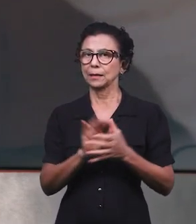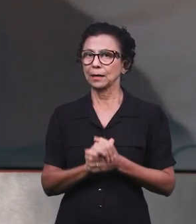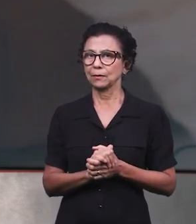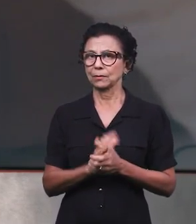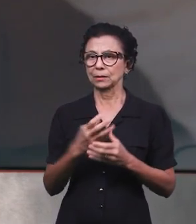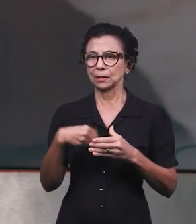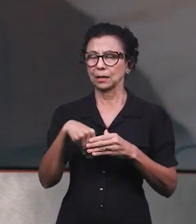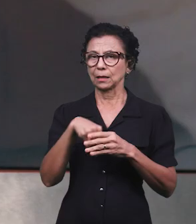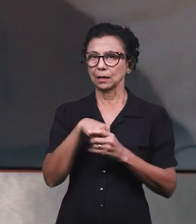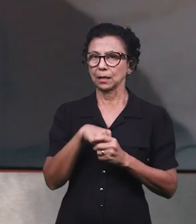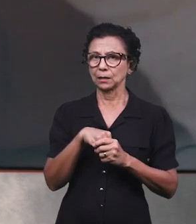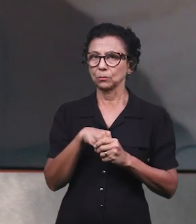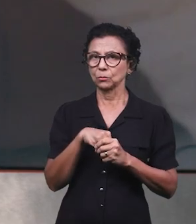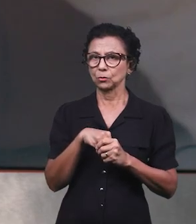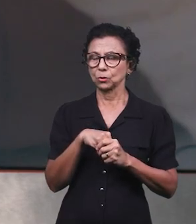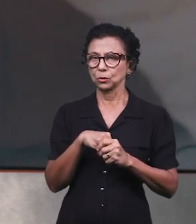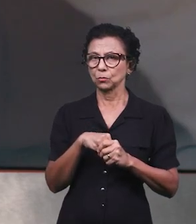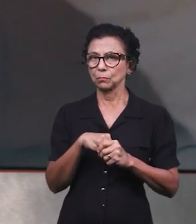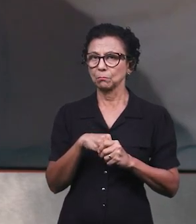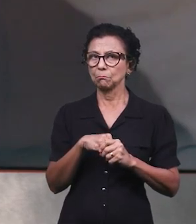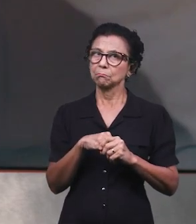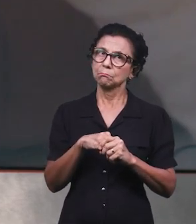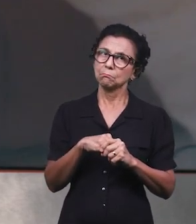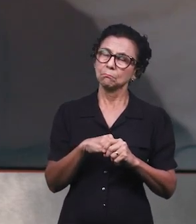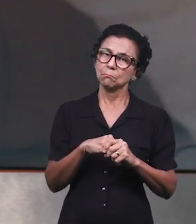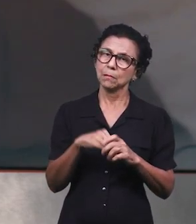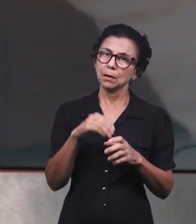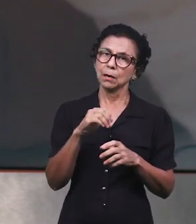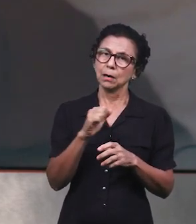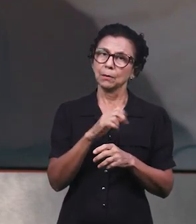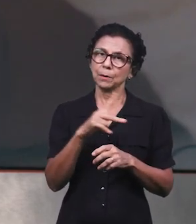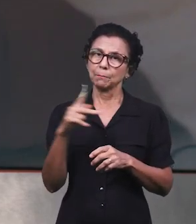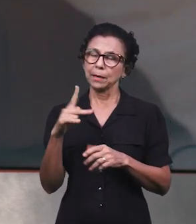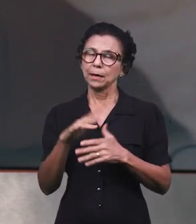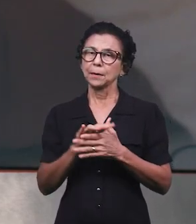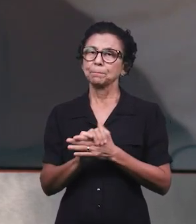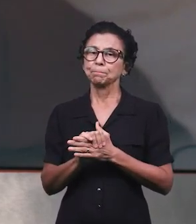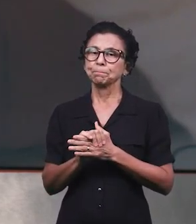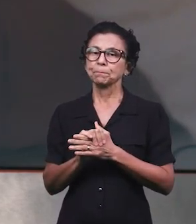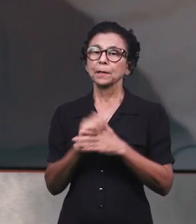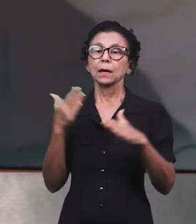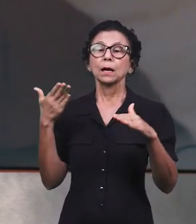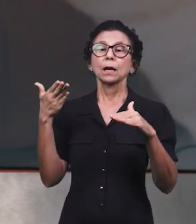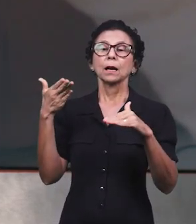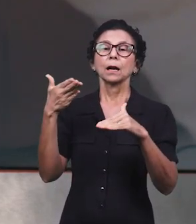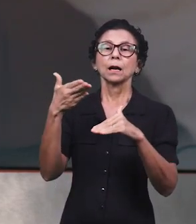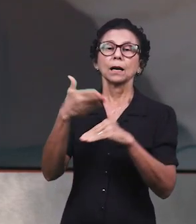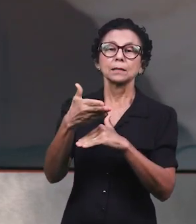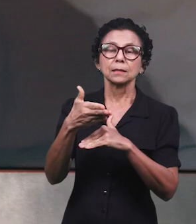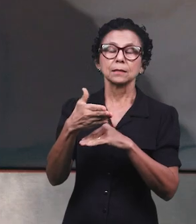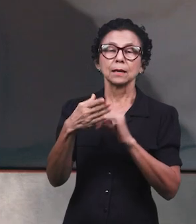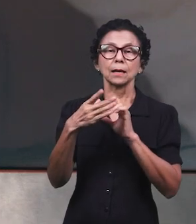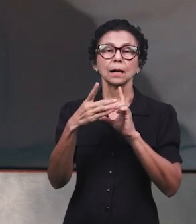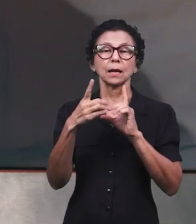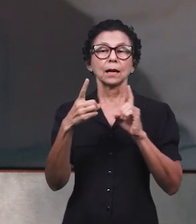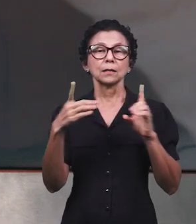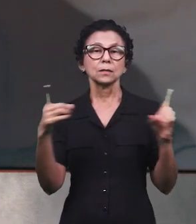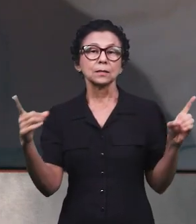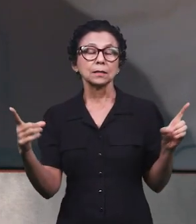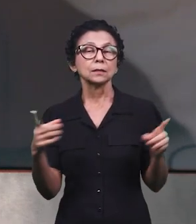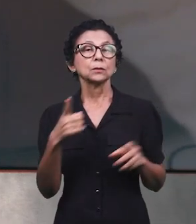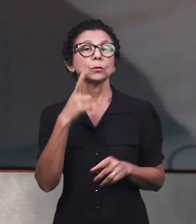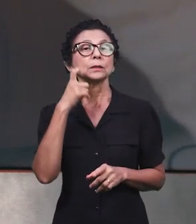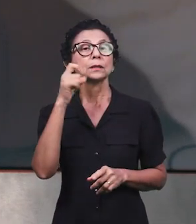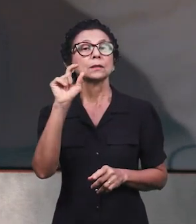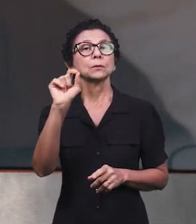ensino. Você vai acessar lá de maneira à distância e, com isso, você tem um ganho muito interessante,